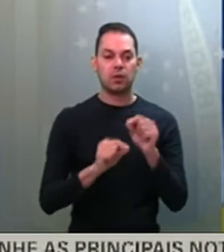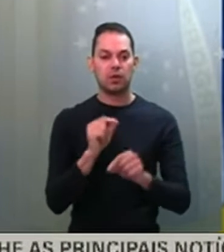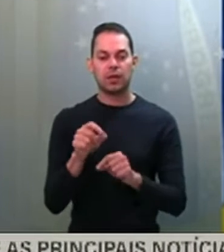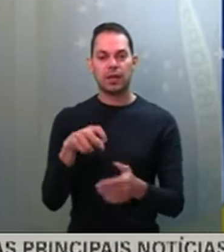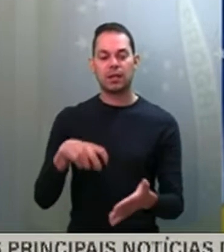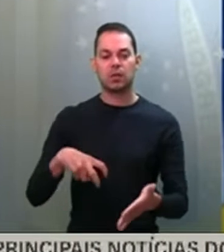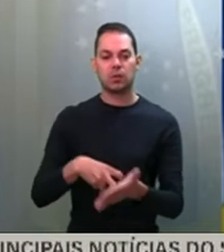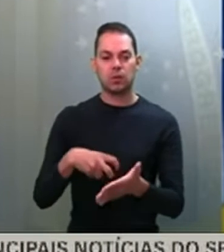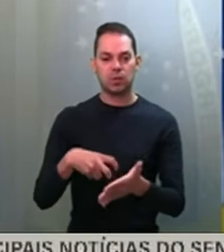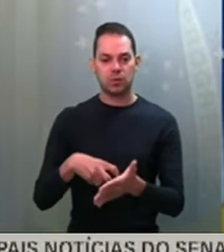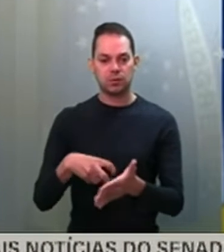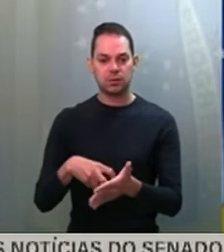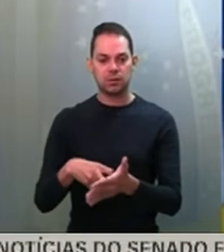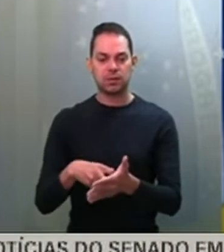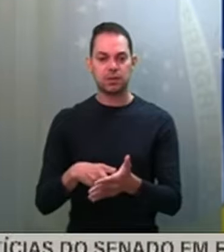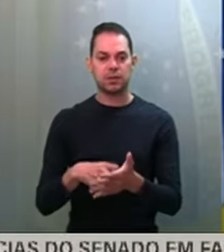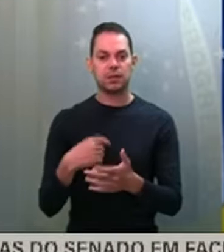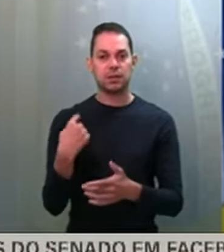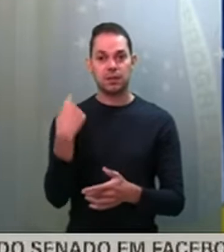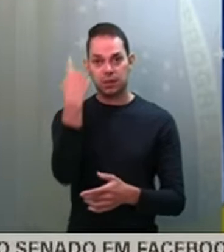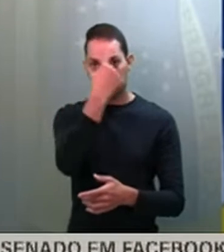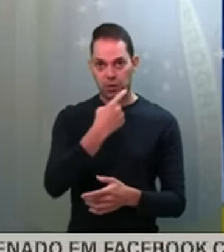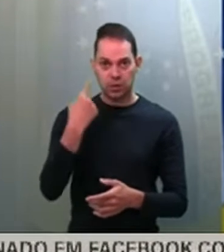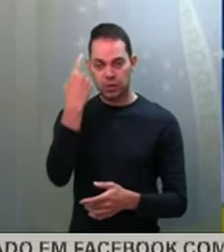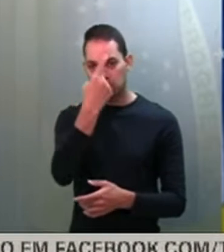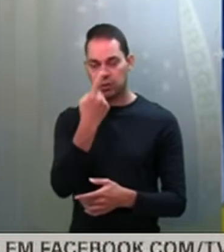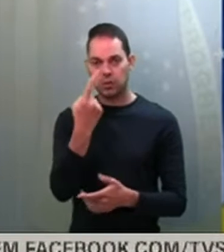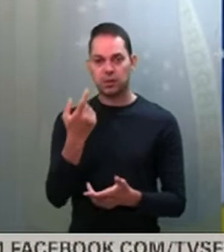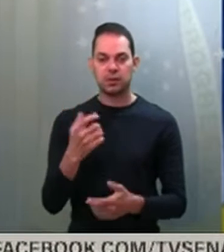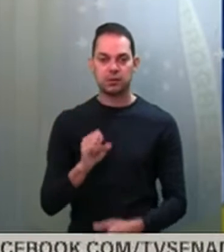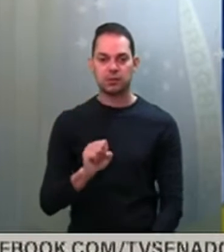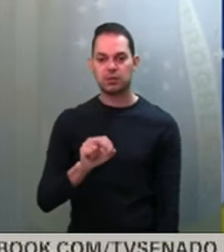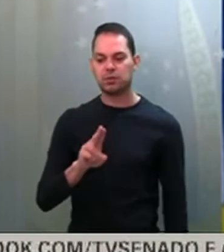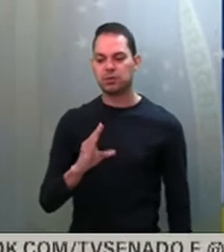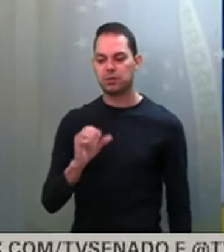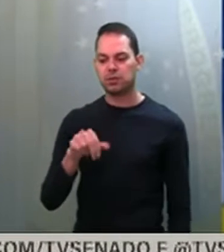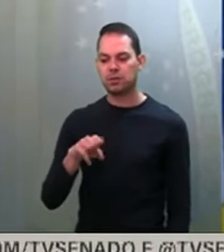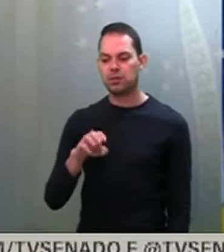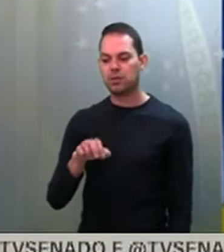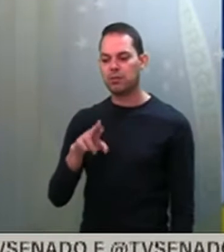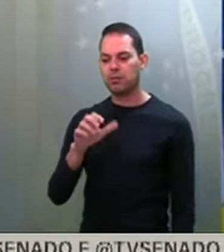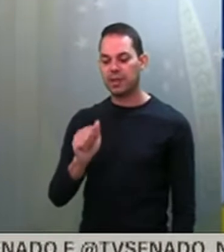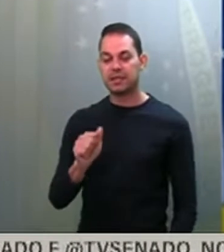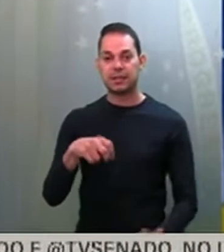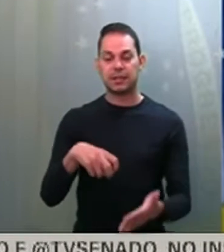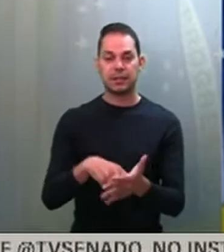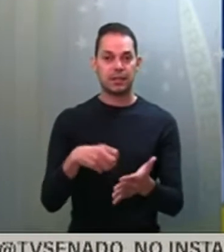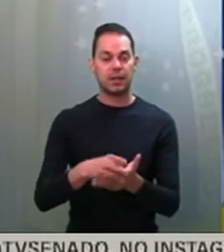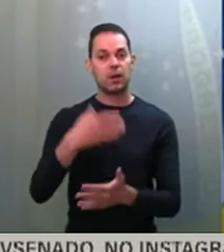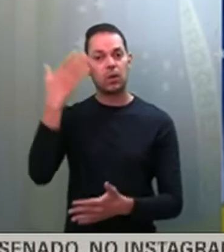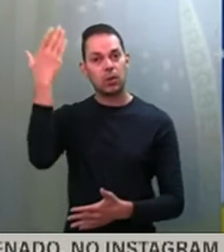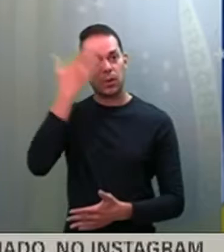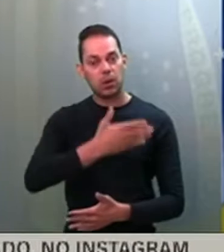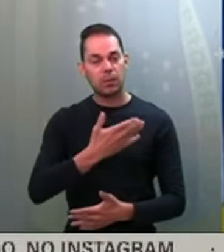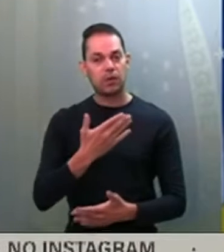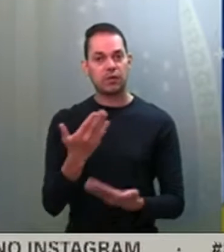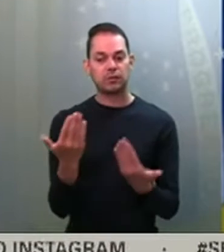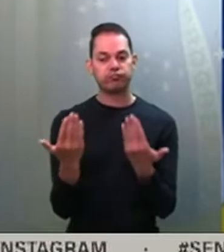condenação em honorários de sucumbência apenas para casos de comprovada má-fé